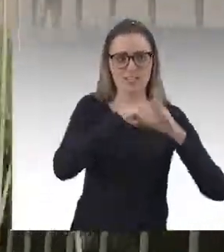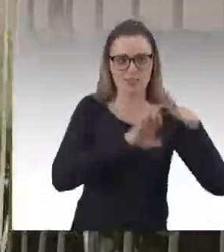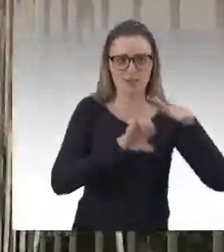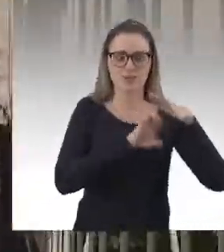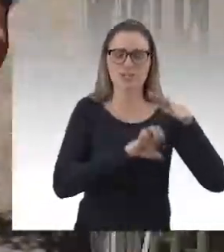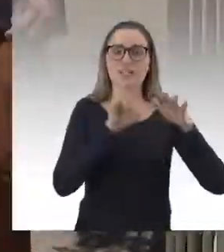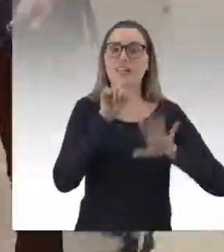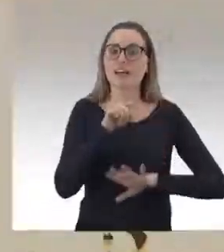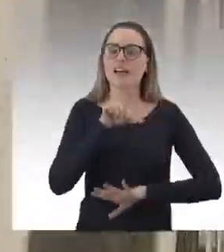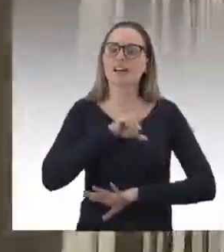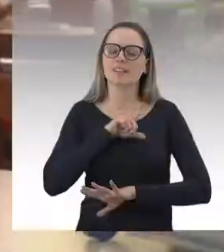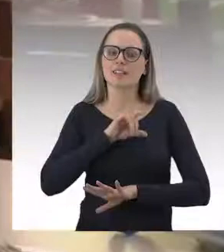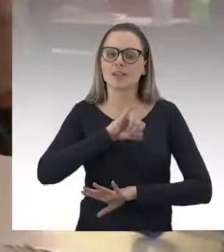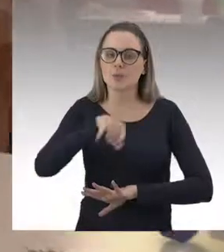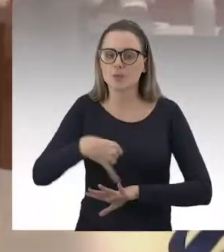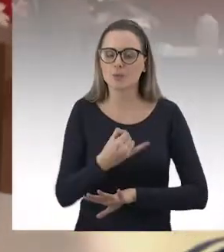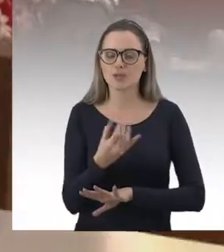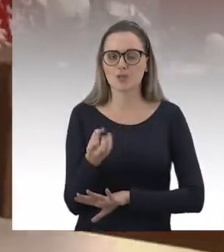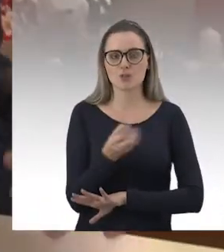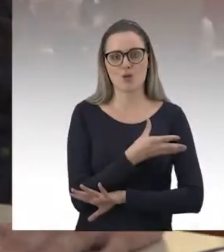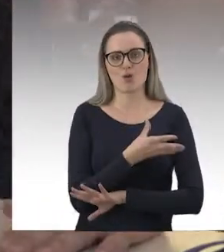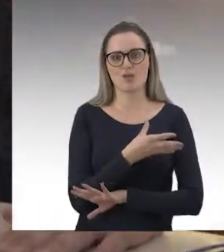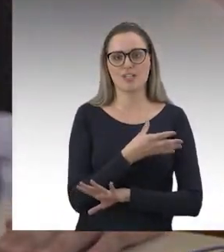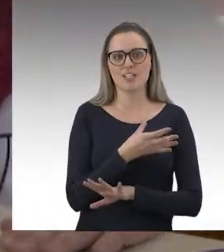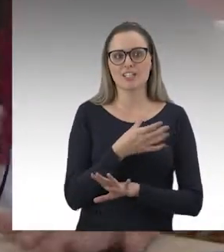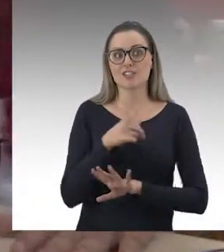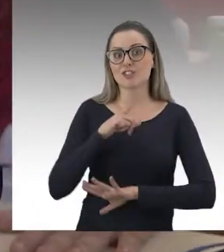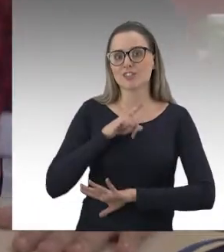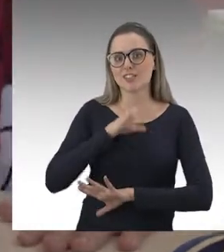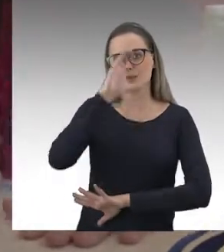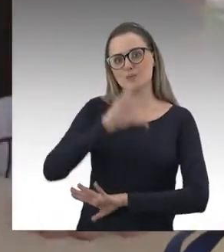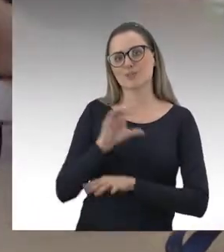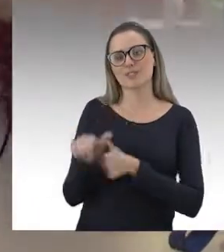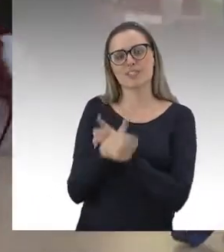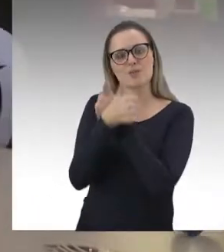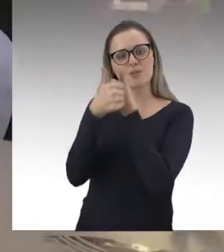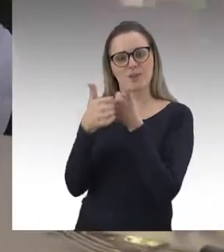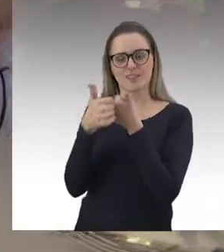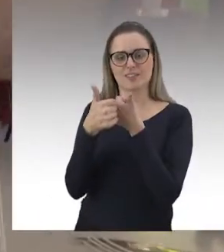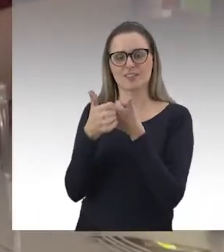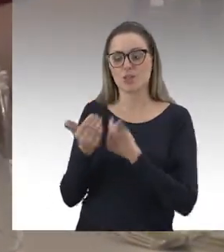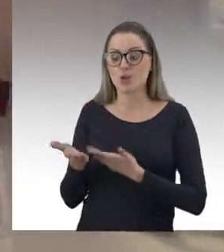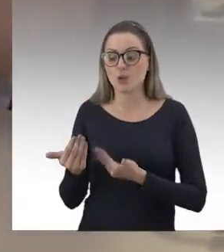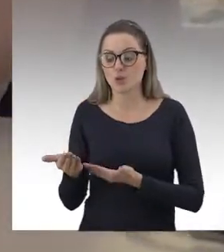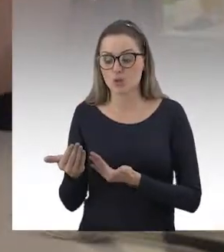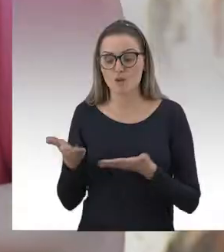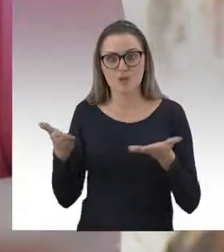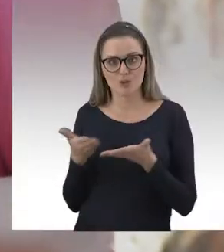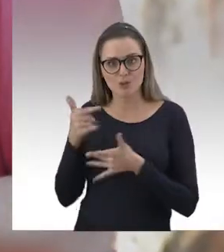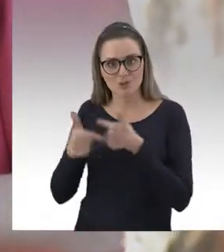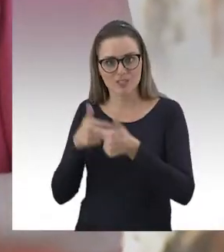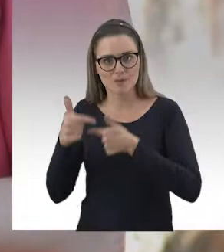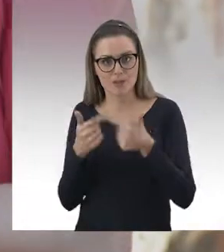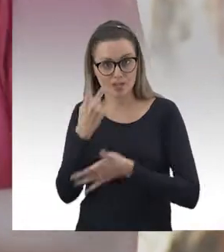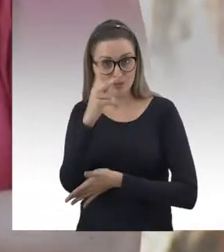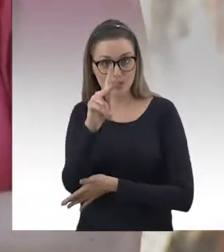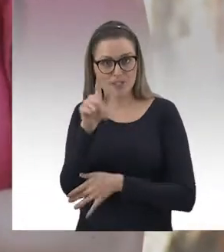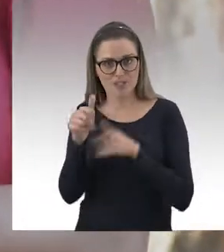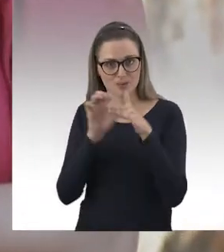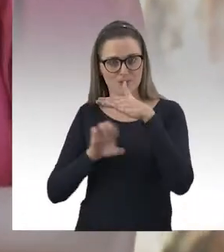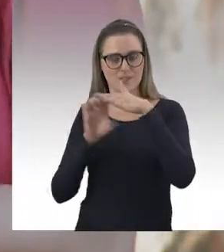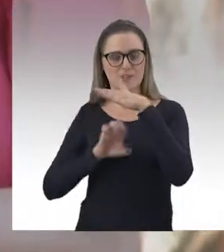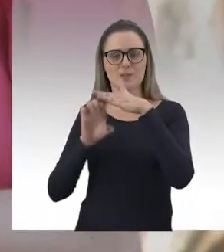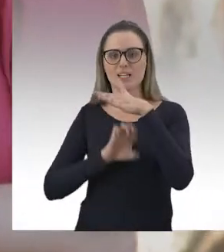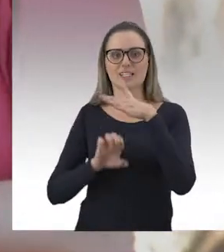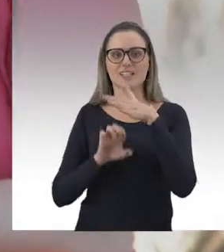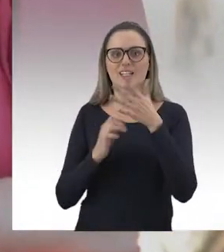abrindo a oportunidade de se criar um cidadão de bem. Esse jovem que hoje está laborando na sua empresa é o jovem que